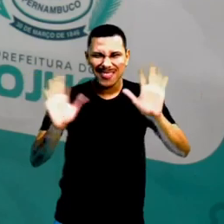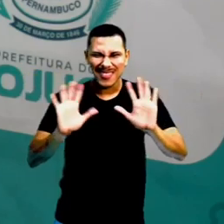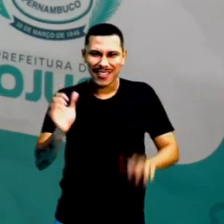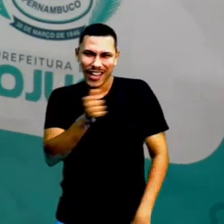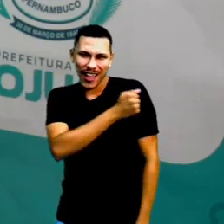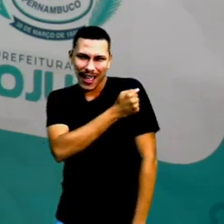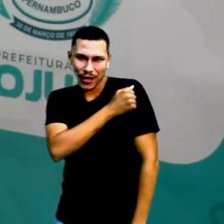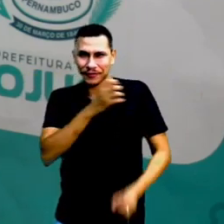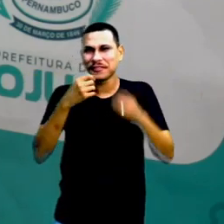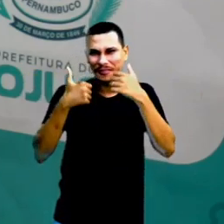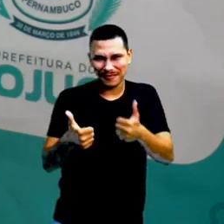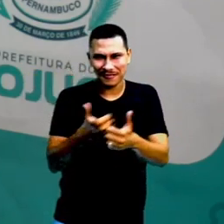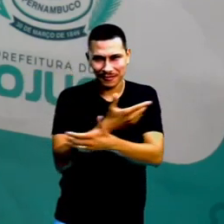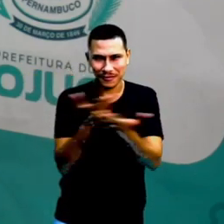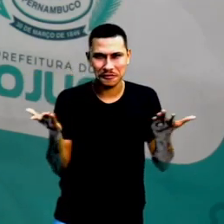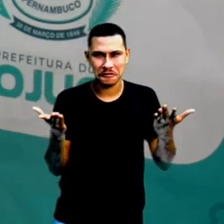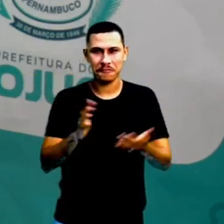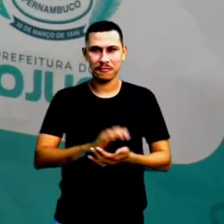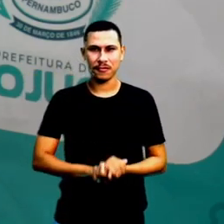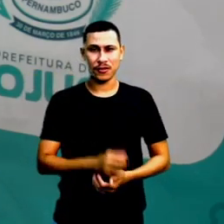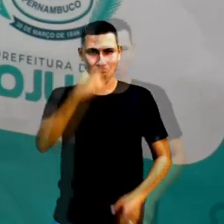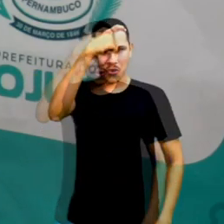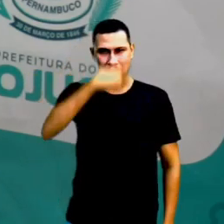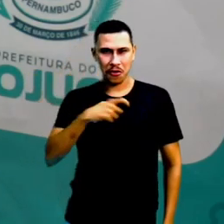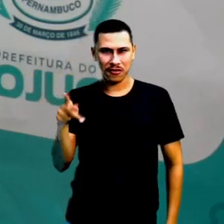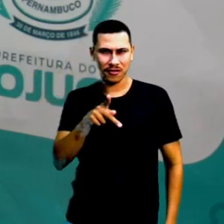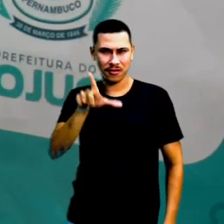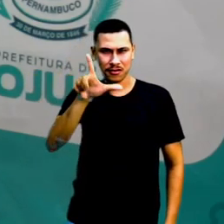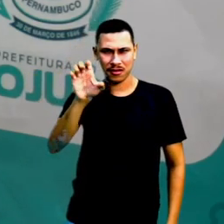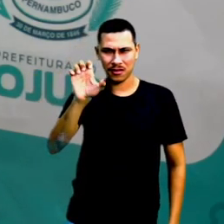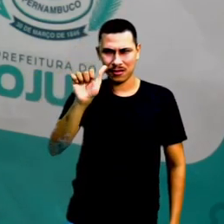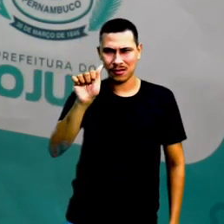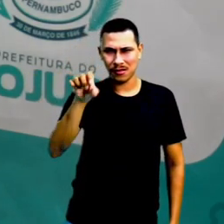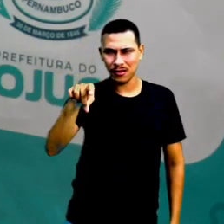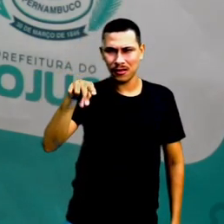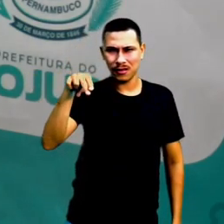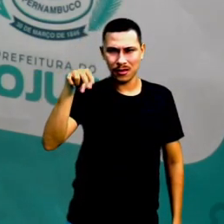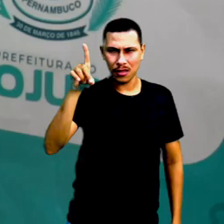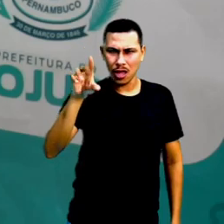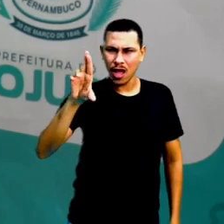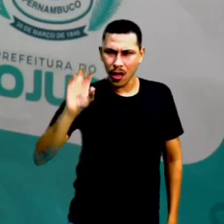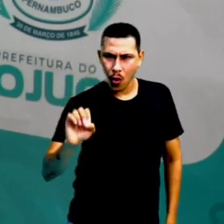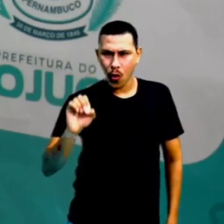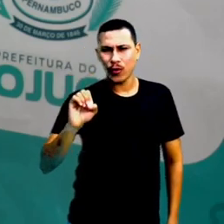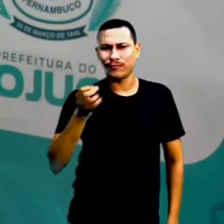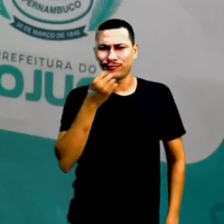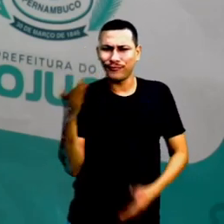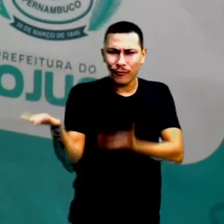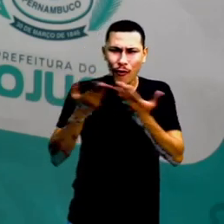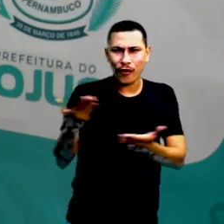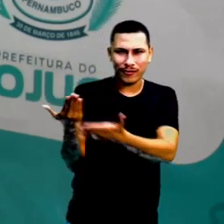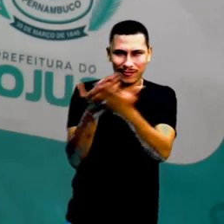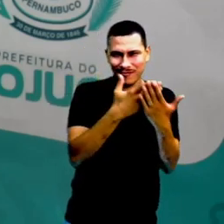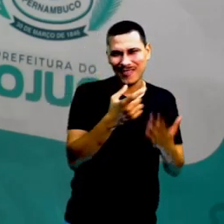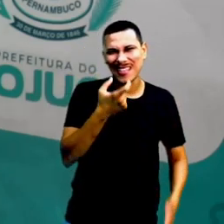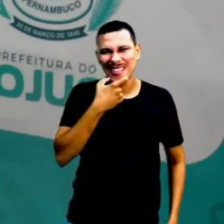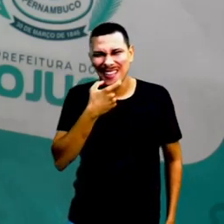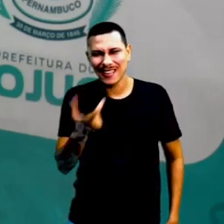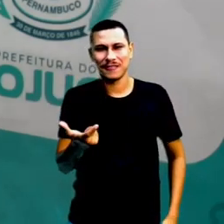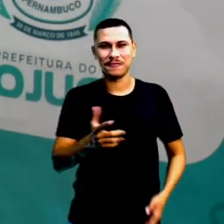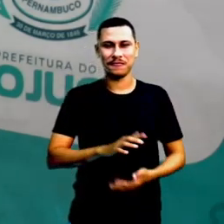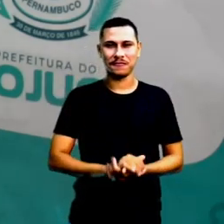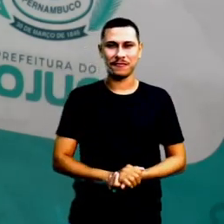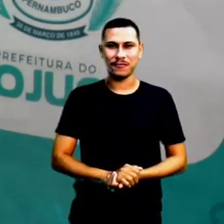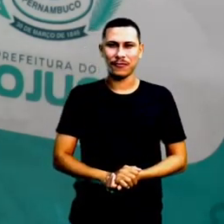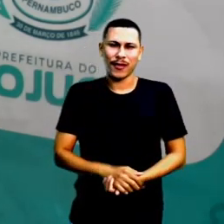Hello students, como vocês estão? Aqui é o Teacher Leandro e sejam bem-vindos a mais uma aula de língua inglesa. Meus